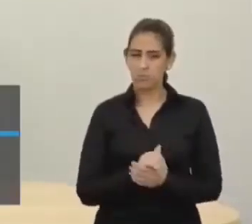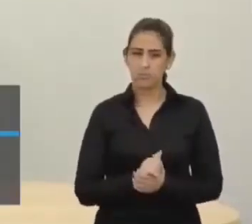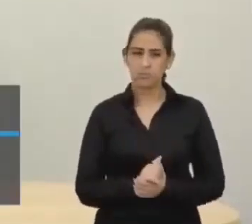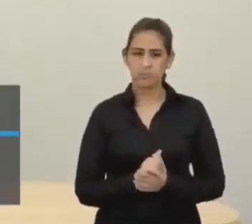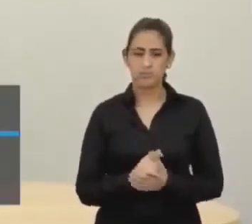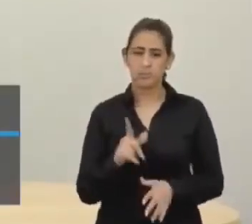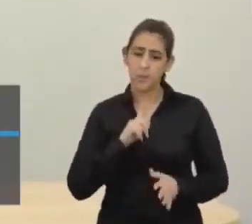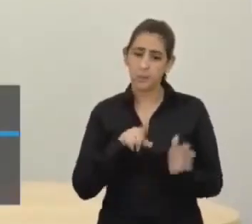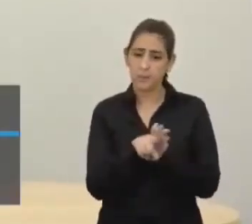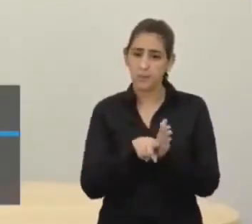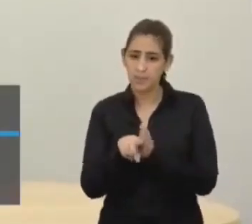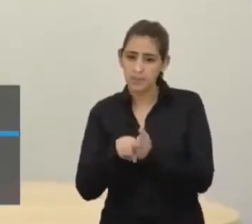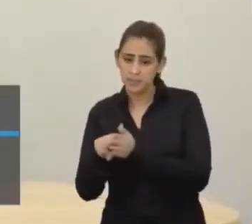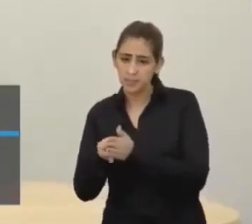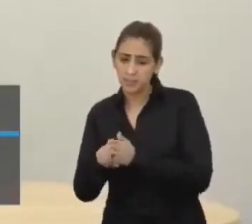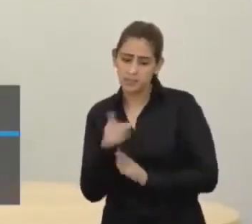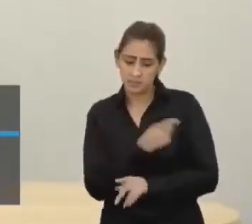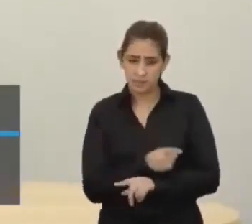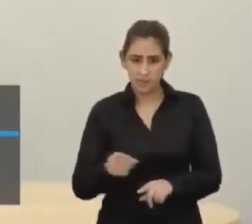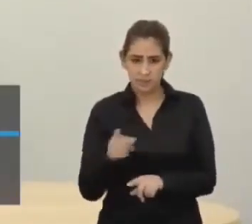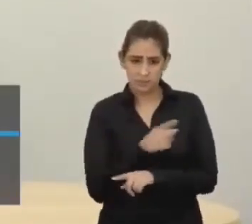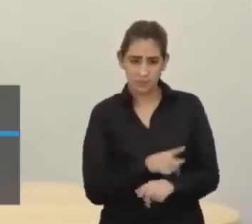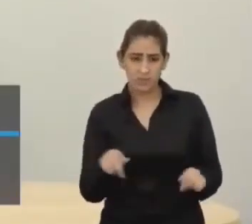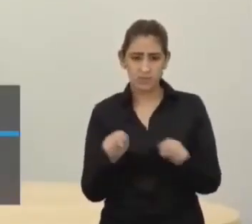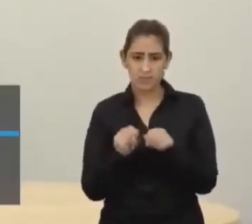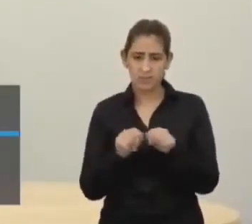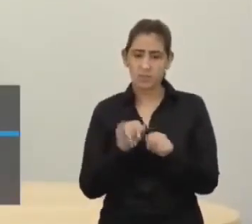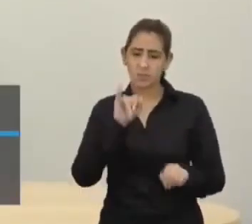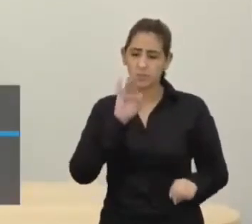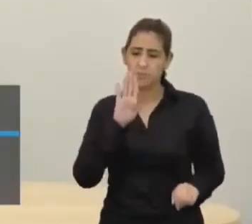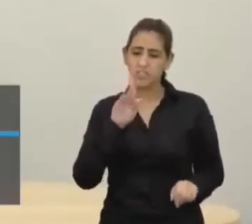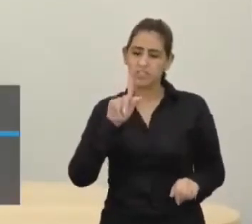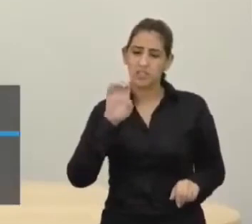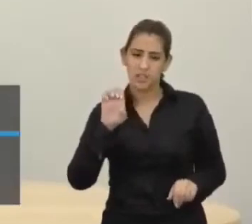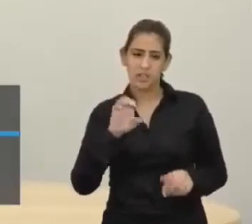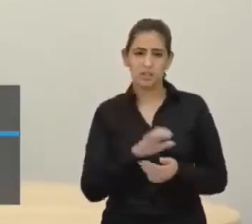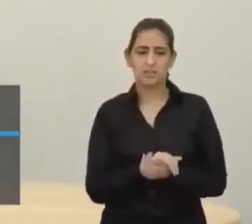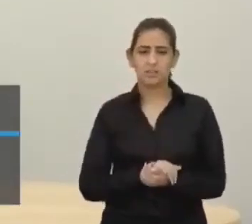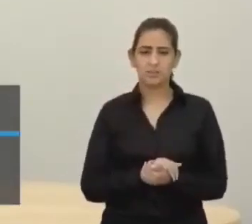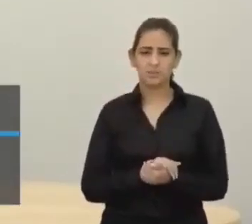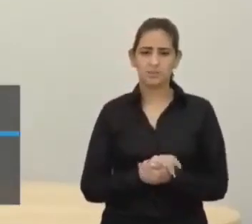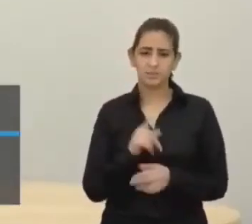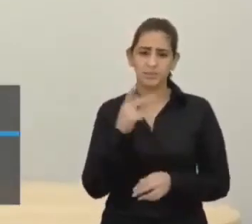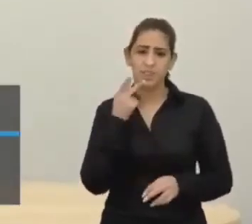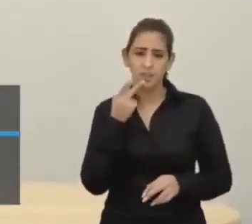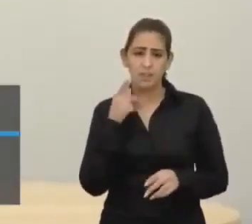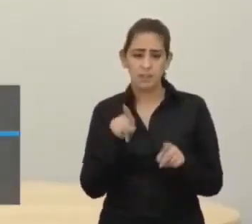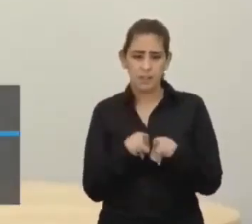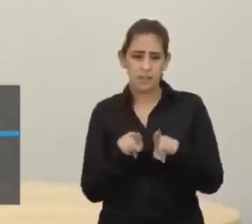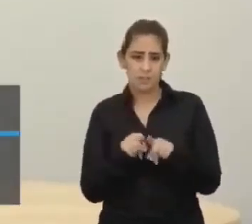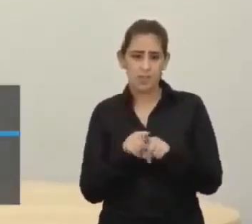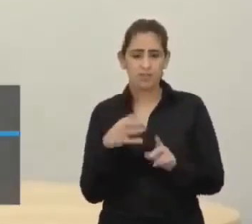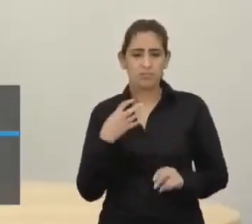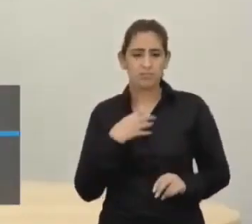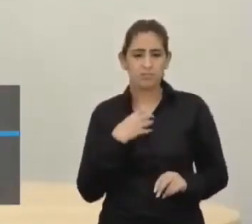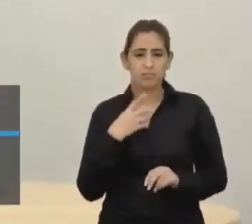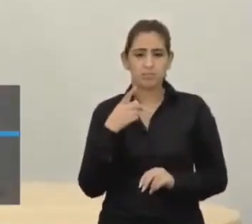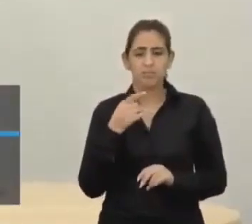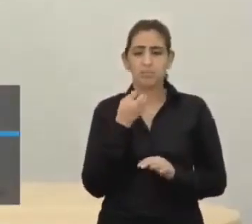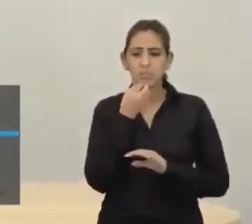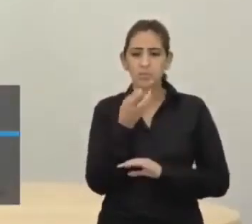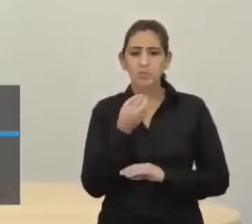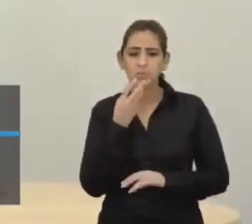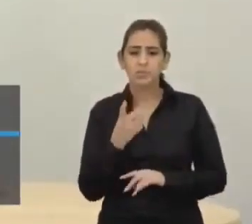tem pesquisas que são semanalmente feitas aí pelo IBGE e aí ele fala sobre essa questão de ocupação e